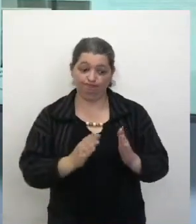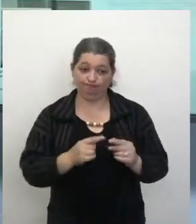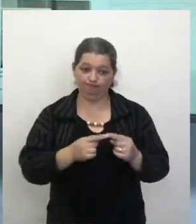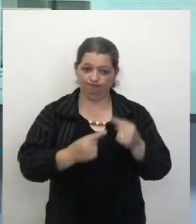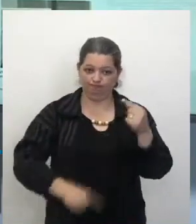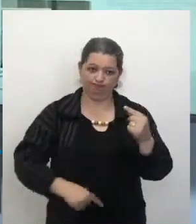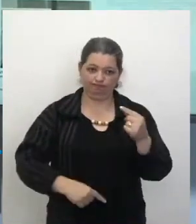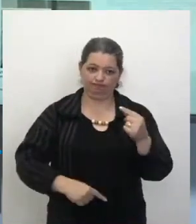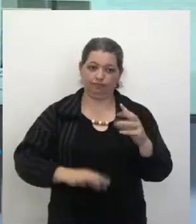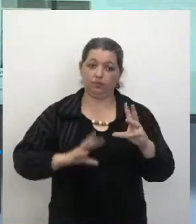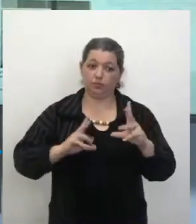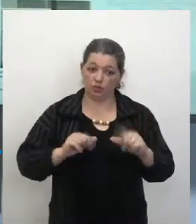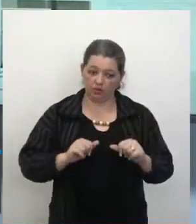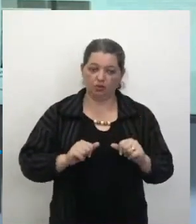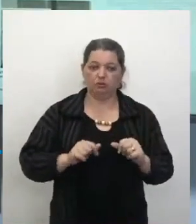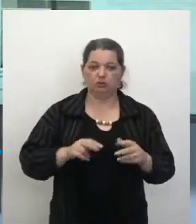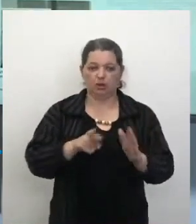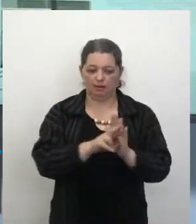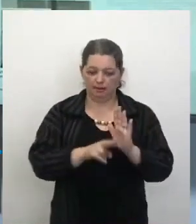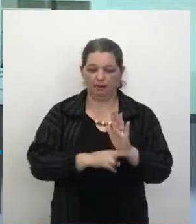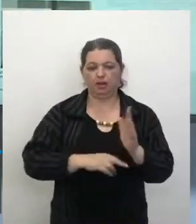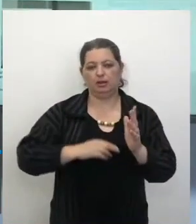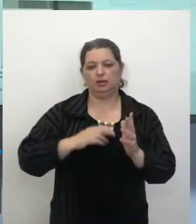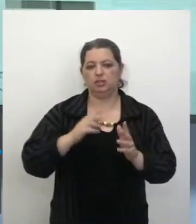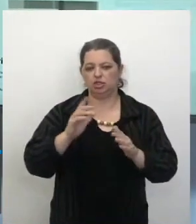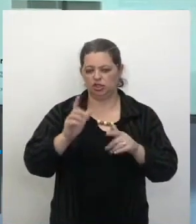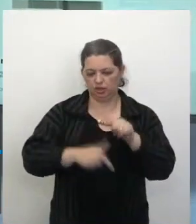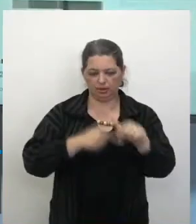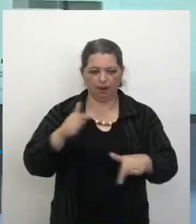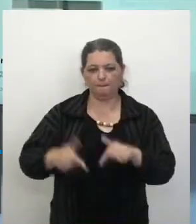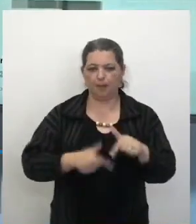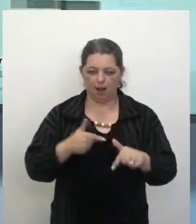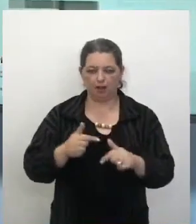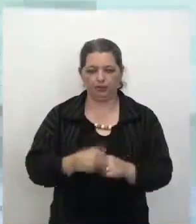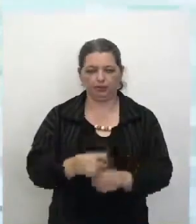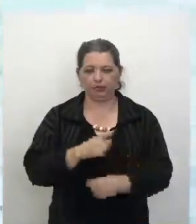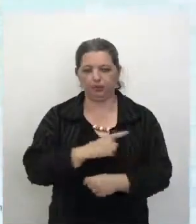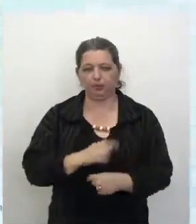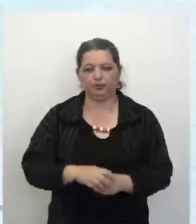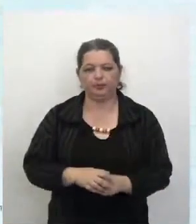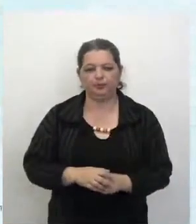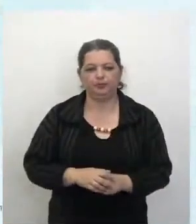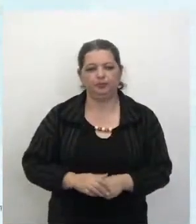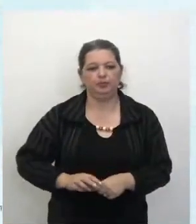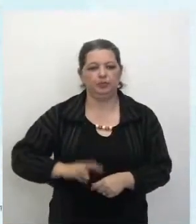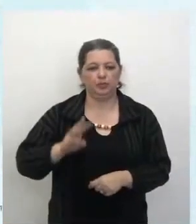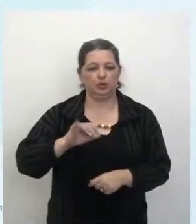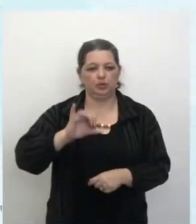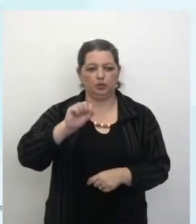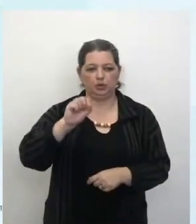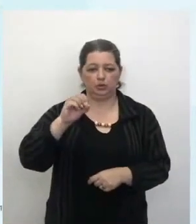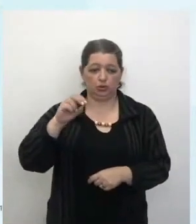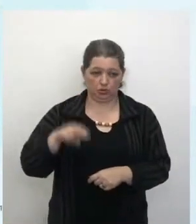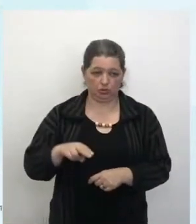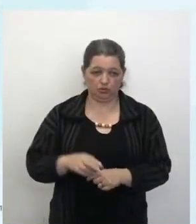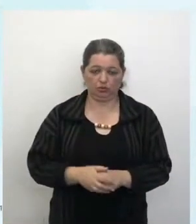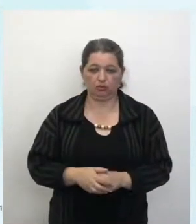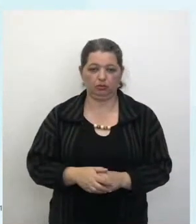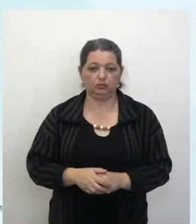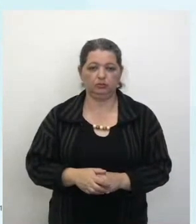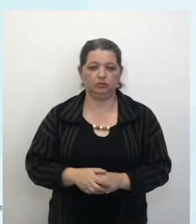toda a vertente trabalhista que o Estado Novo carregava em si por isso ela lá Wilson Batista que vai compor